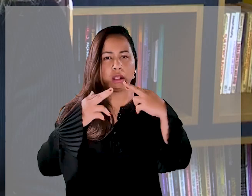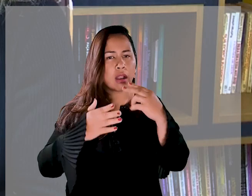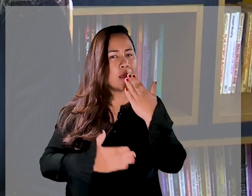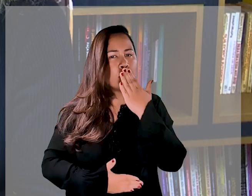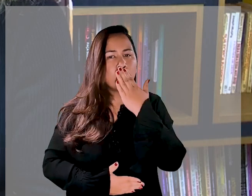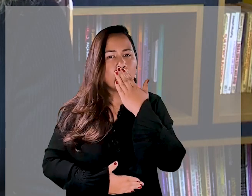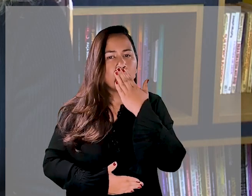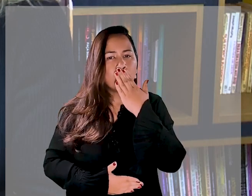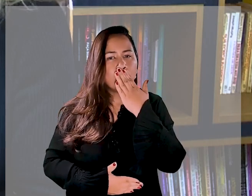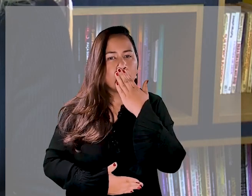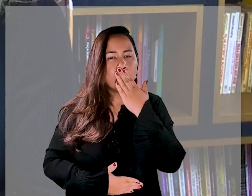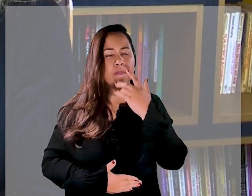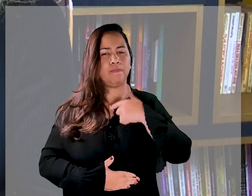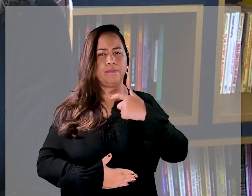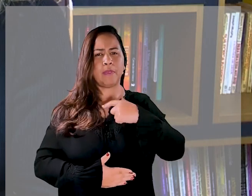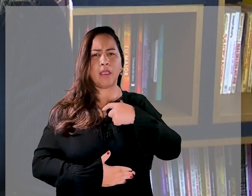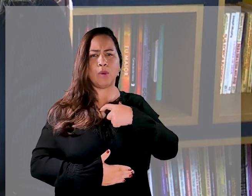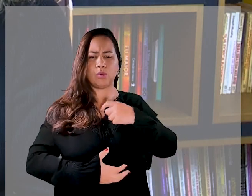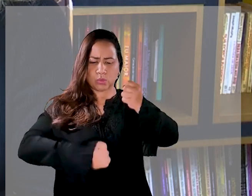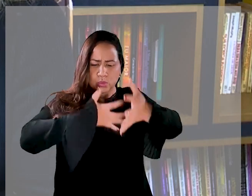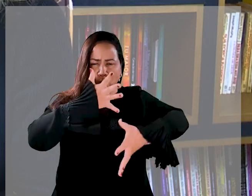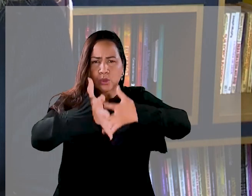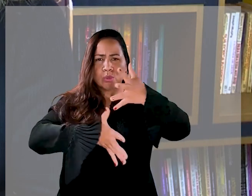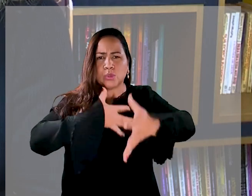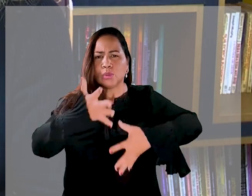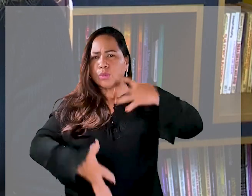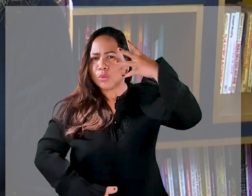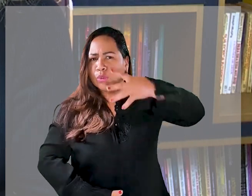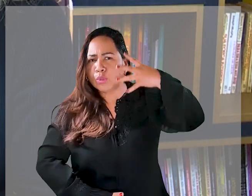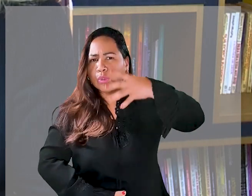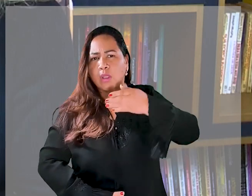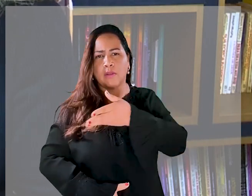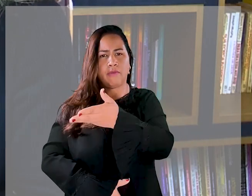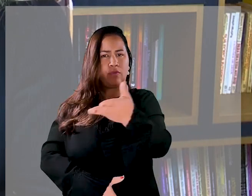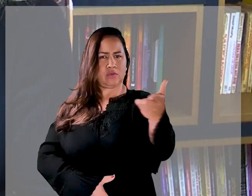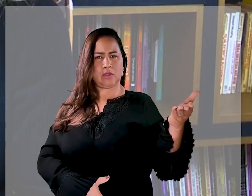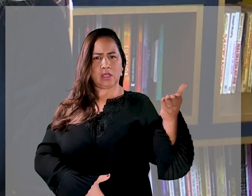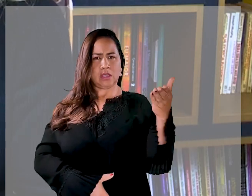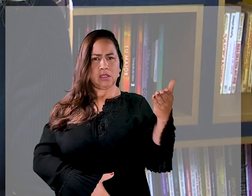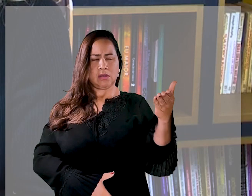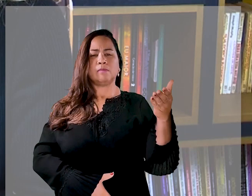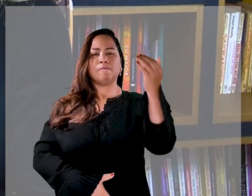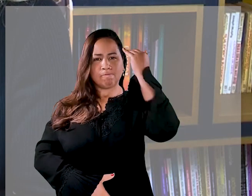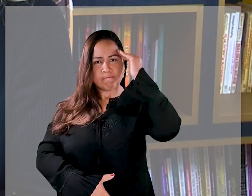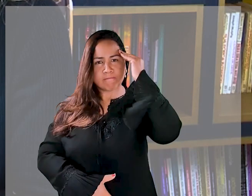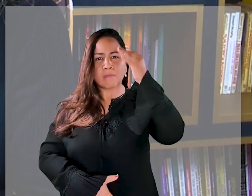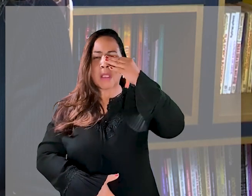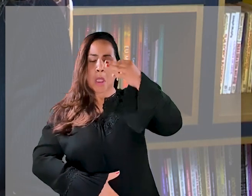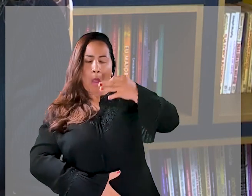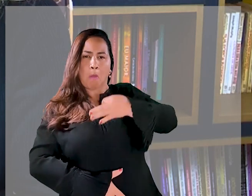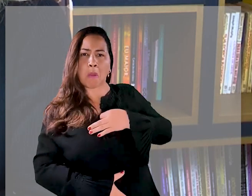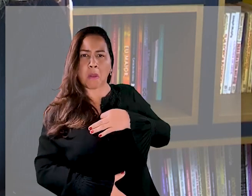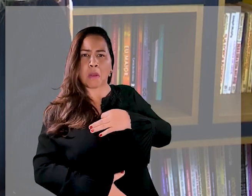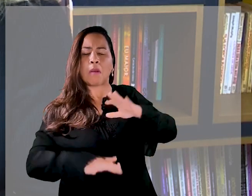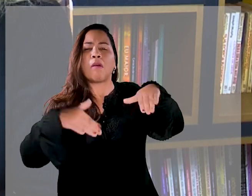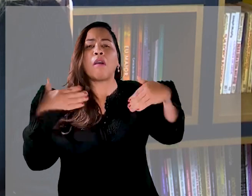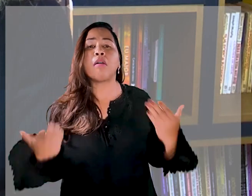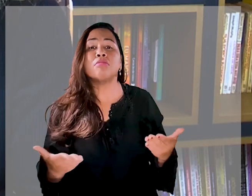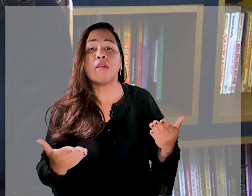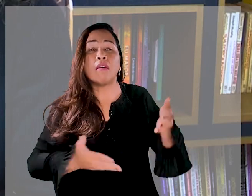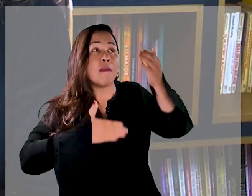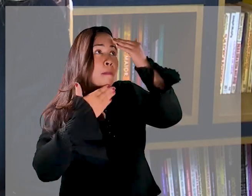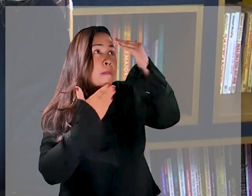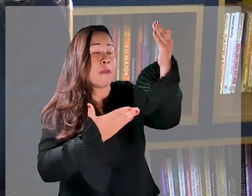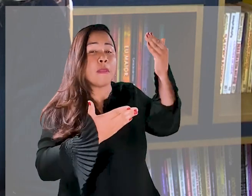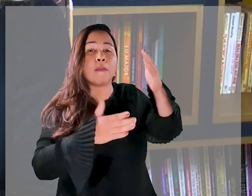estúpida? Eu tenho que ser ignorante para poder curar você e ainda sou culpada? E cadê aí minha gratidão? Obrigada. Cadê aí minha sessão de